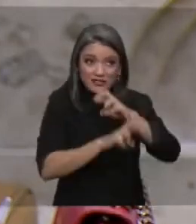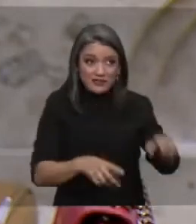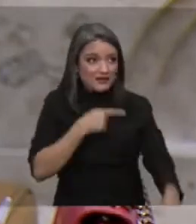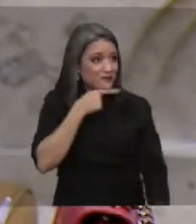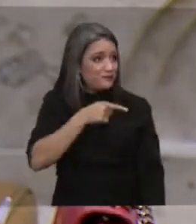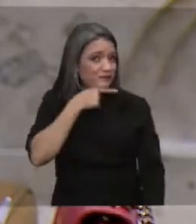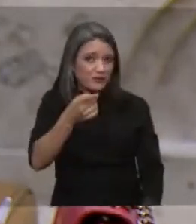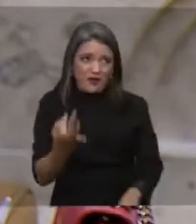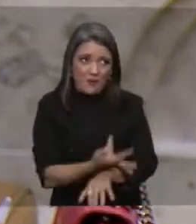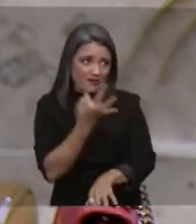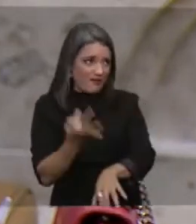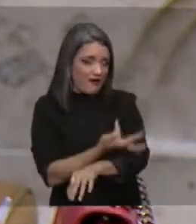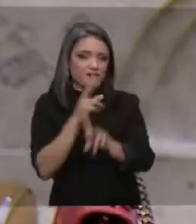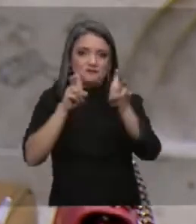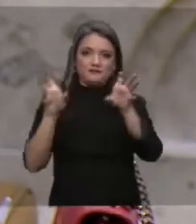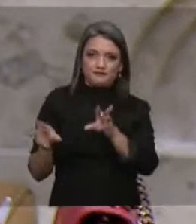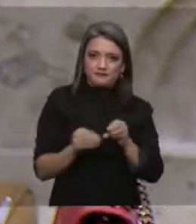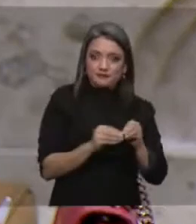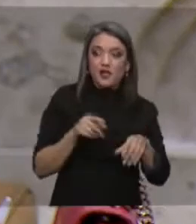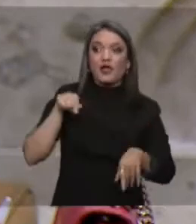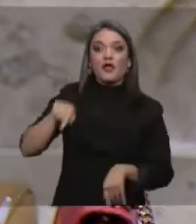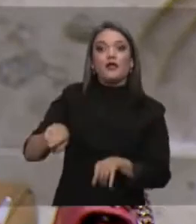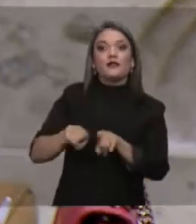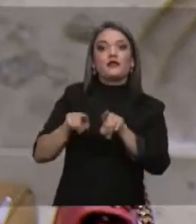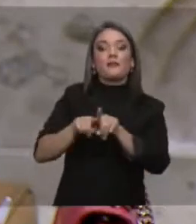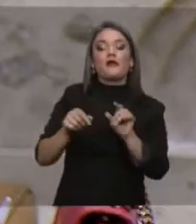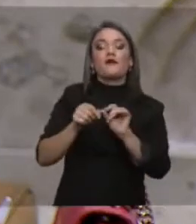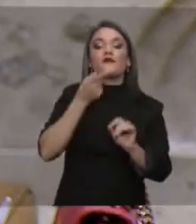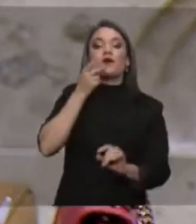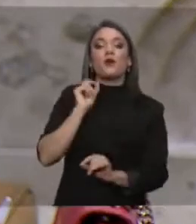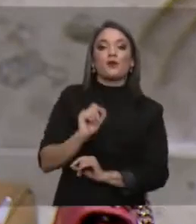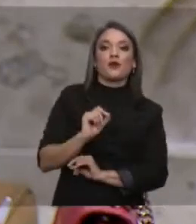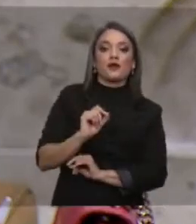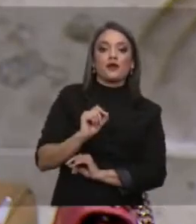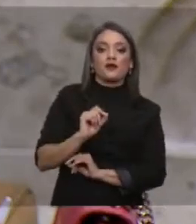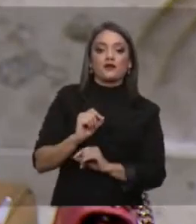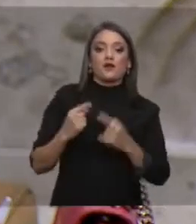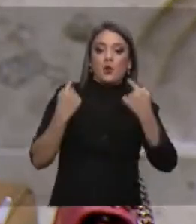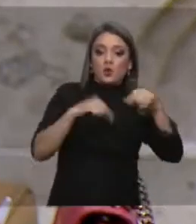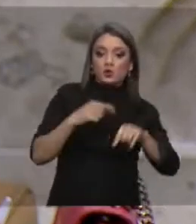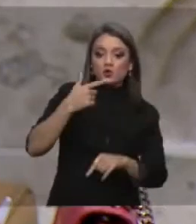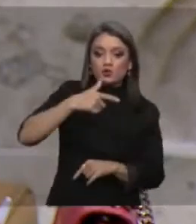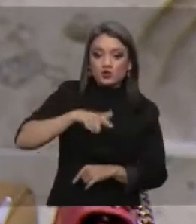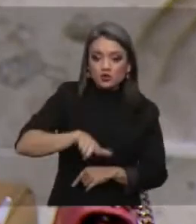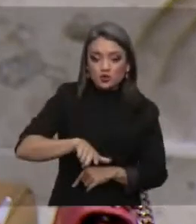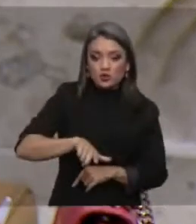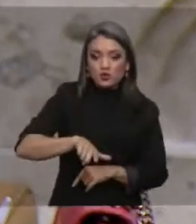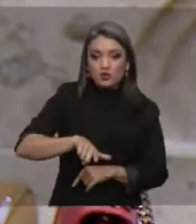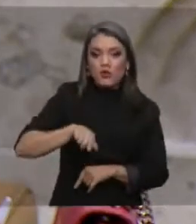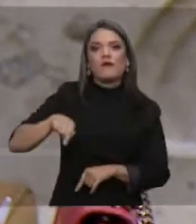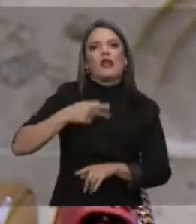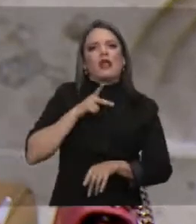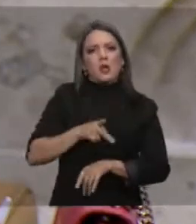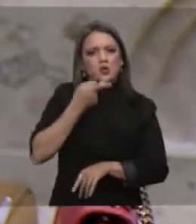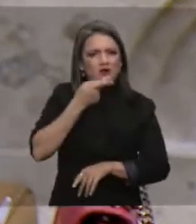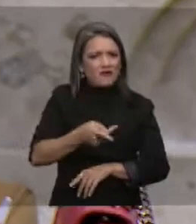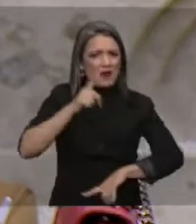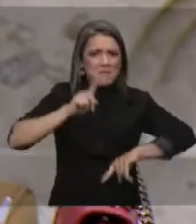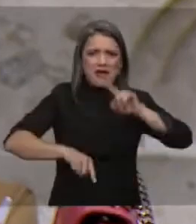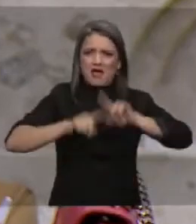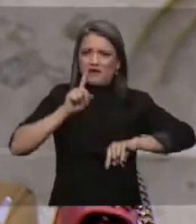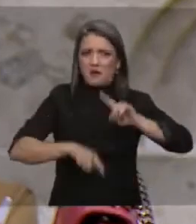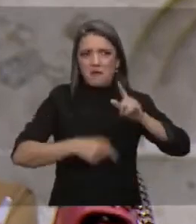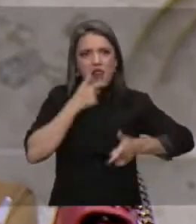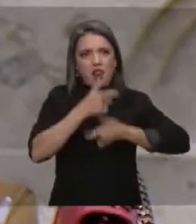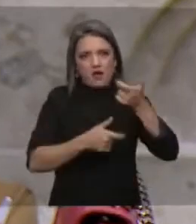fecha aspas. O denunciado ainda agrediu verbalmente, novamente ele continua dizendo palavrões que